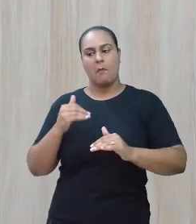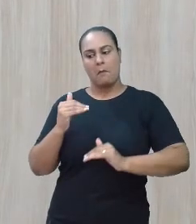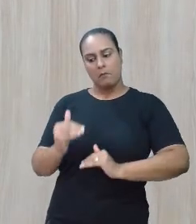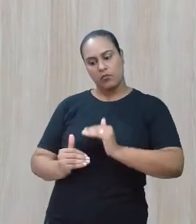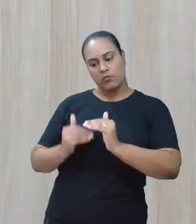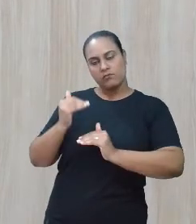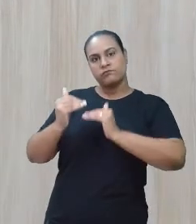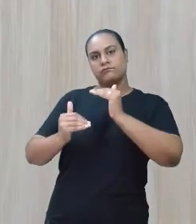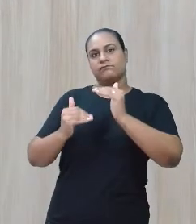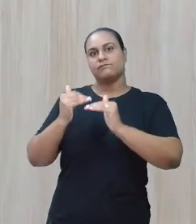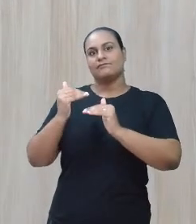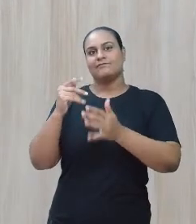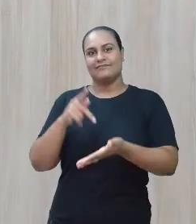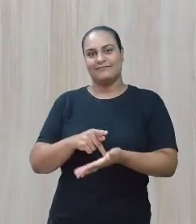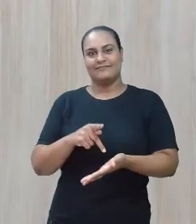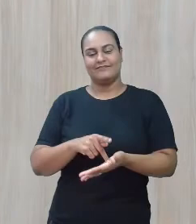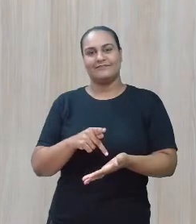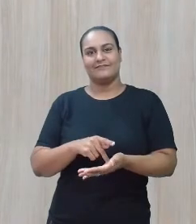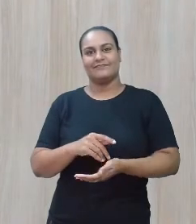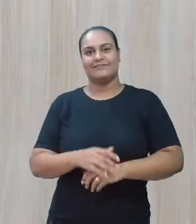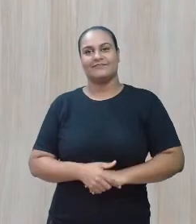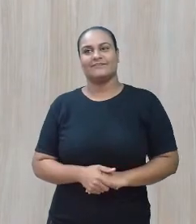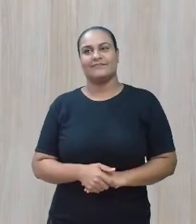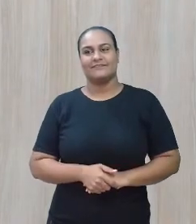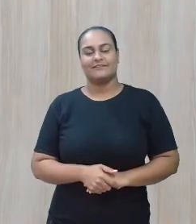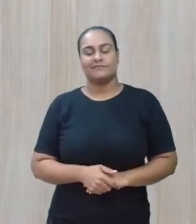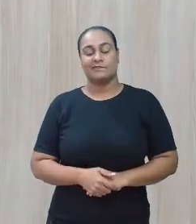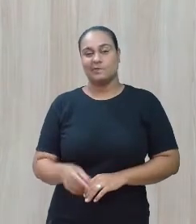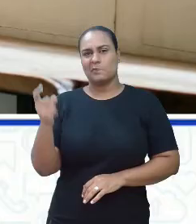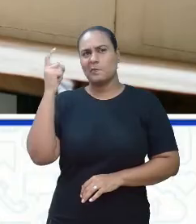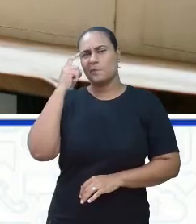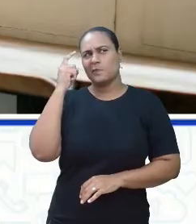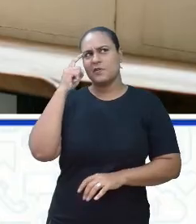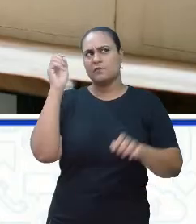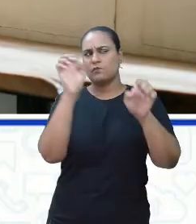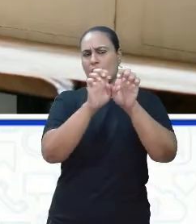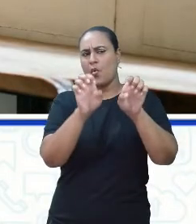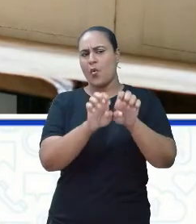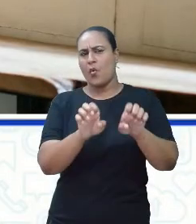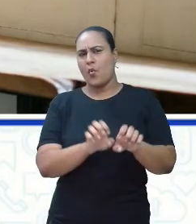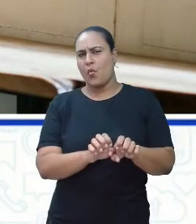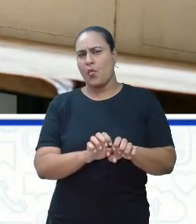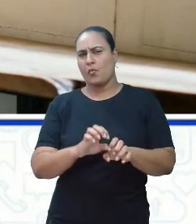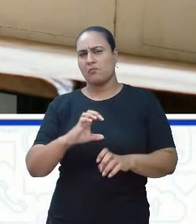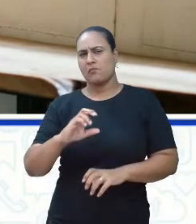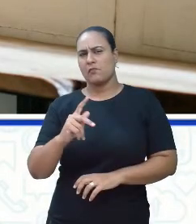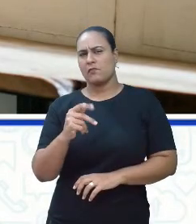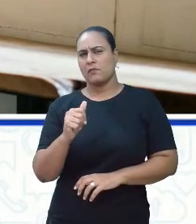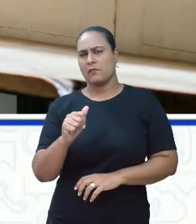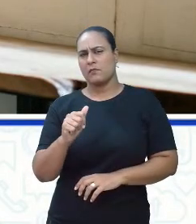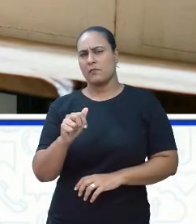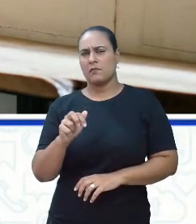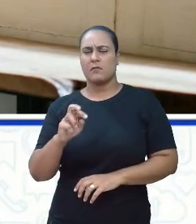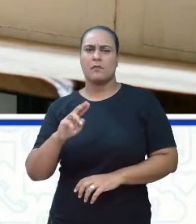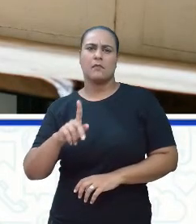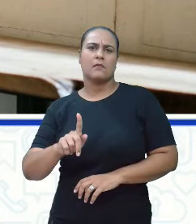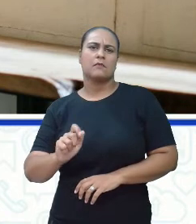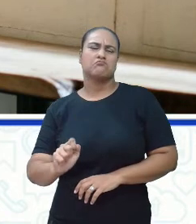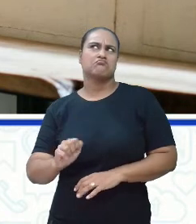crescimento. Vamos lá. Pensando na estrutura da charge, o que ela nos